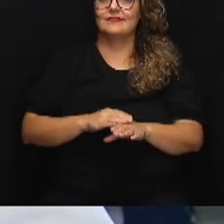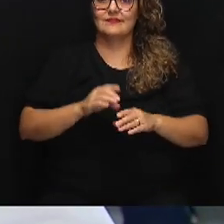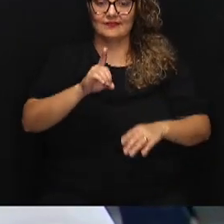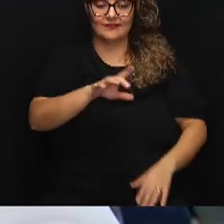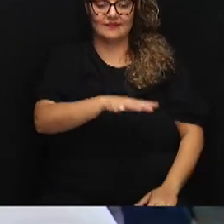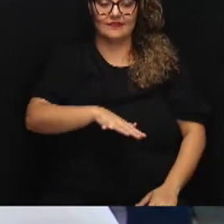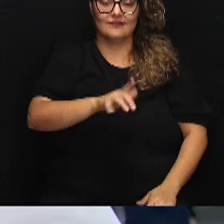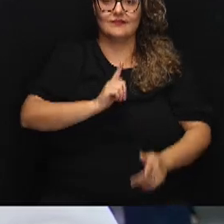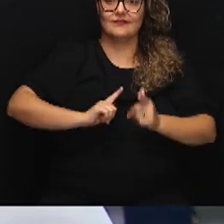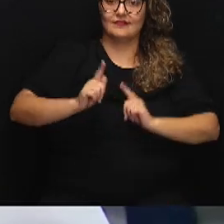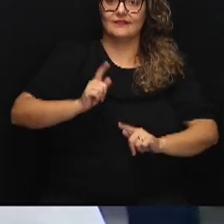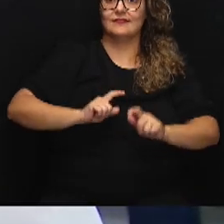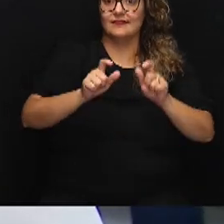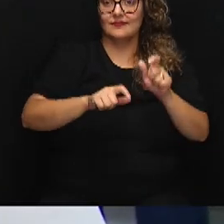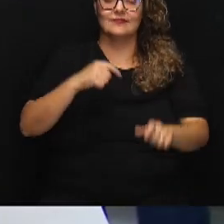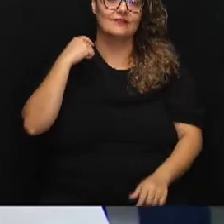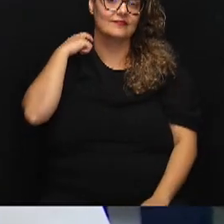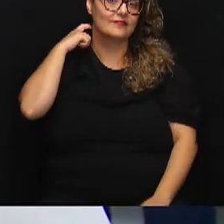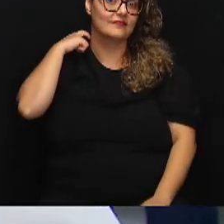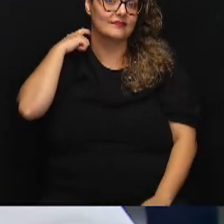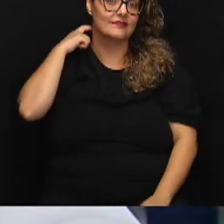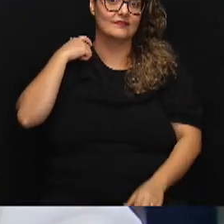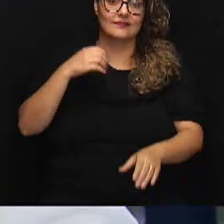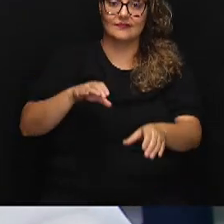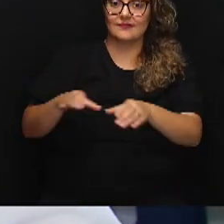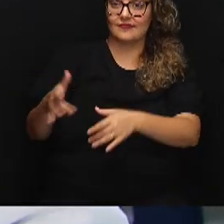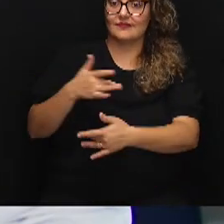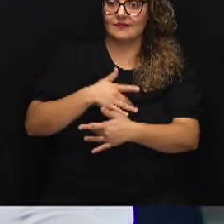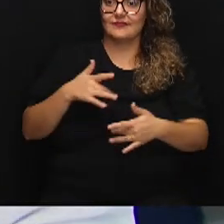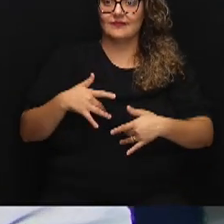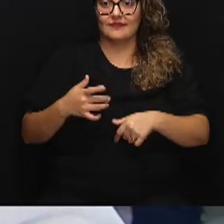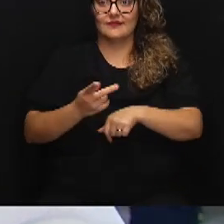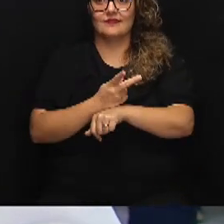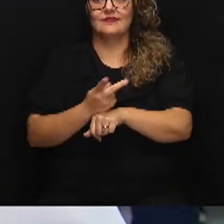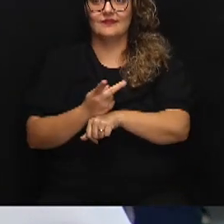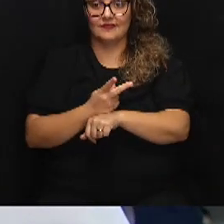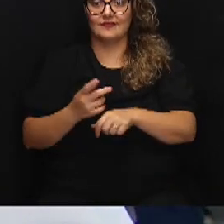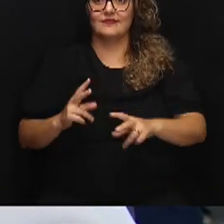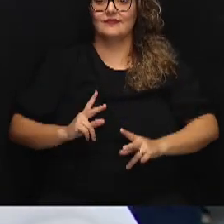de Gestão de Pessoas, Coordenadoria de Saúde, que a gente procurou